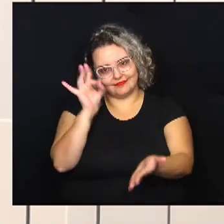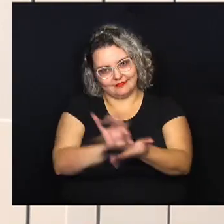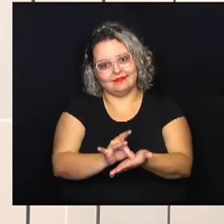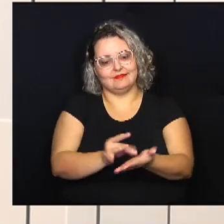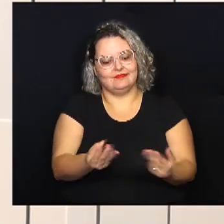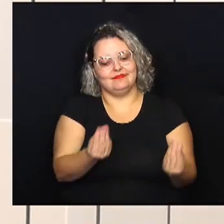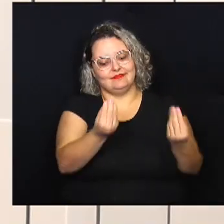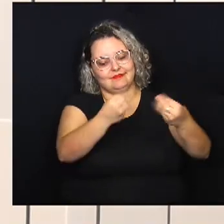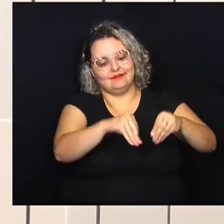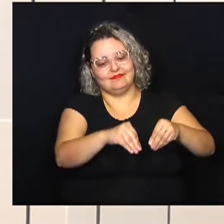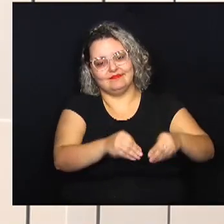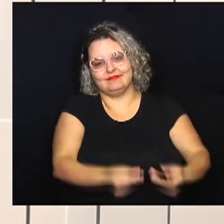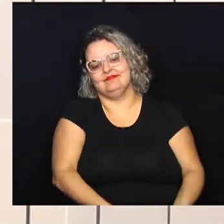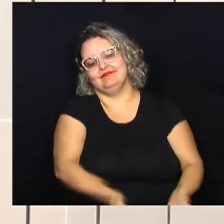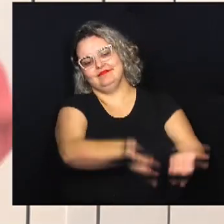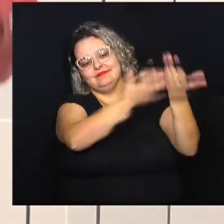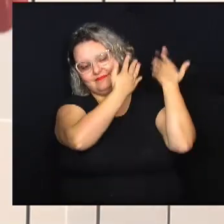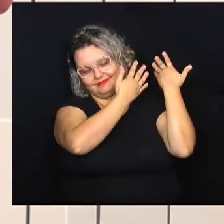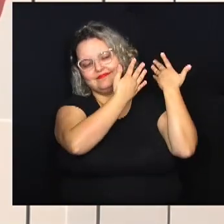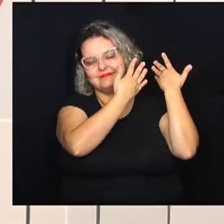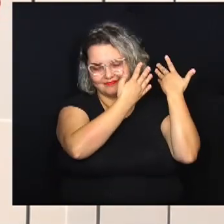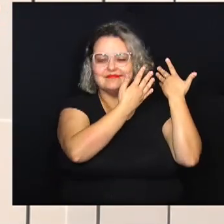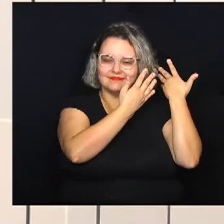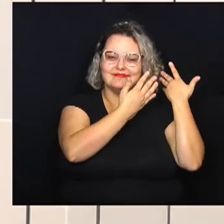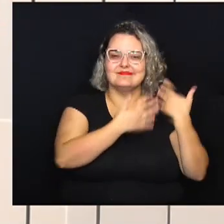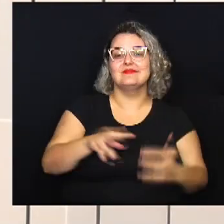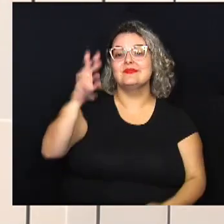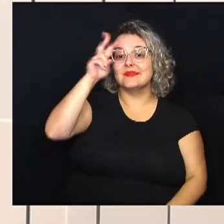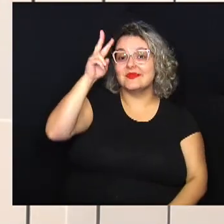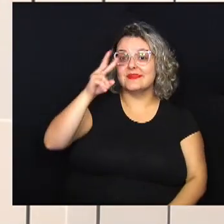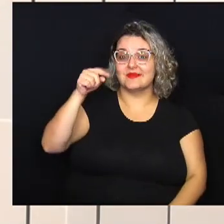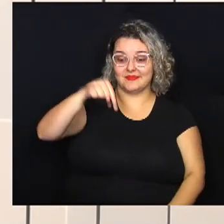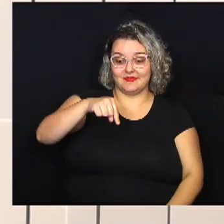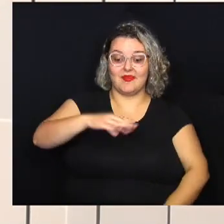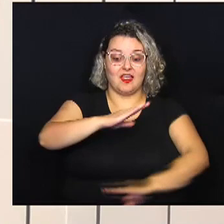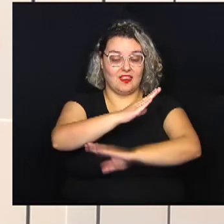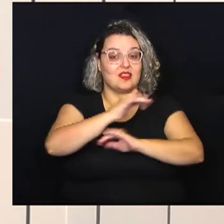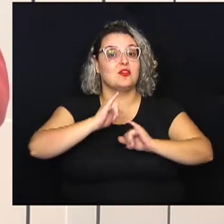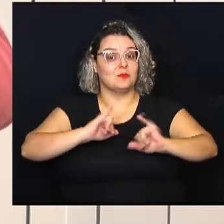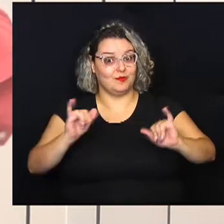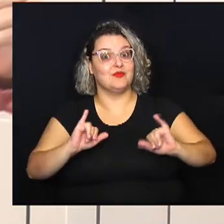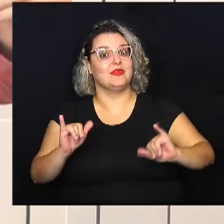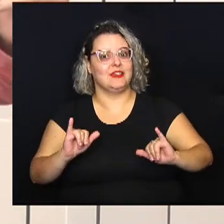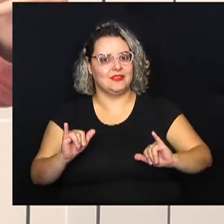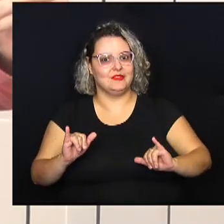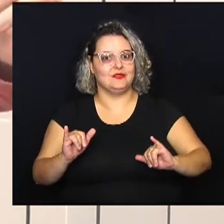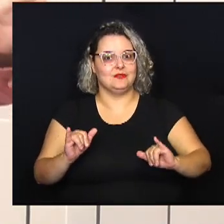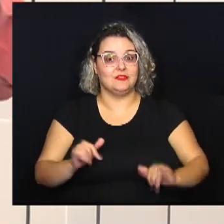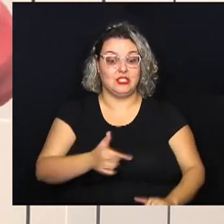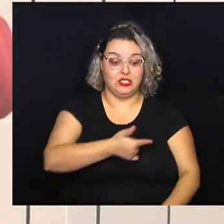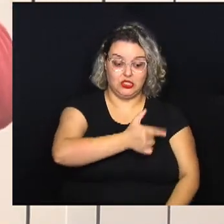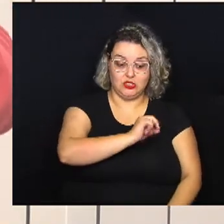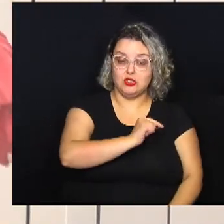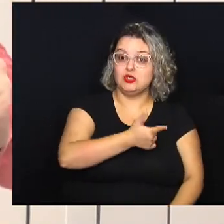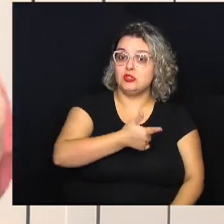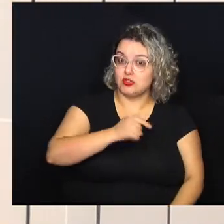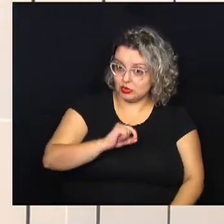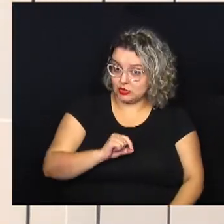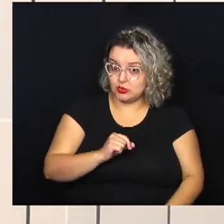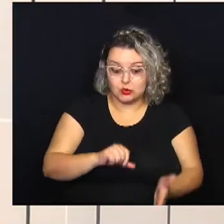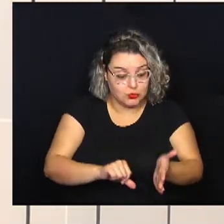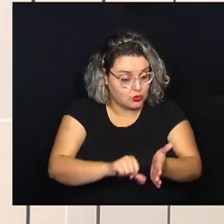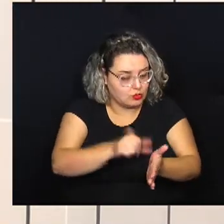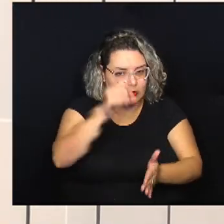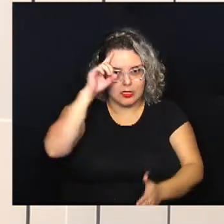tenha ficado no passado. Lembrando que aqui no Câmara Notícia, desde 2020, desde os primeiros